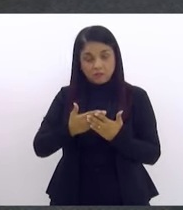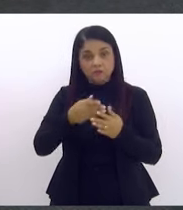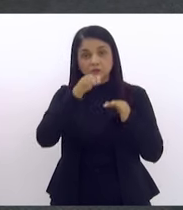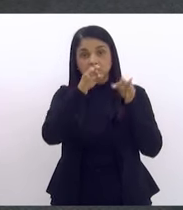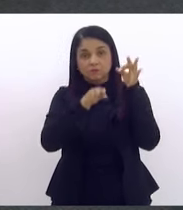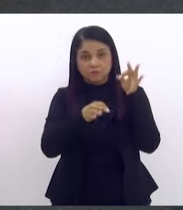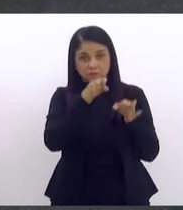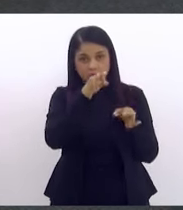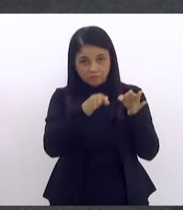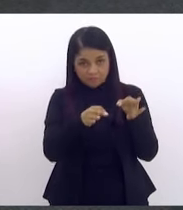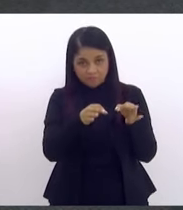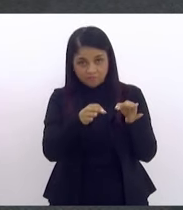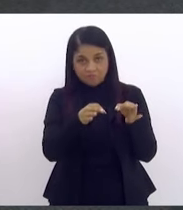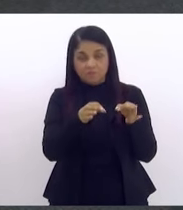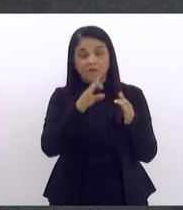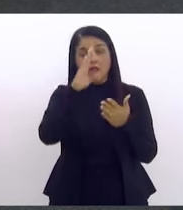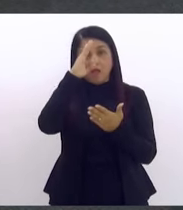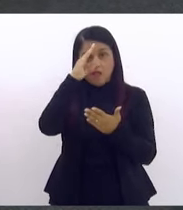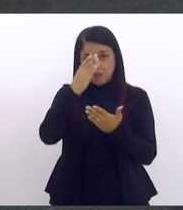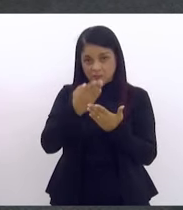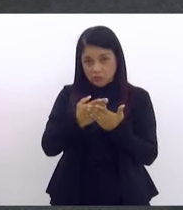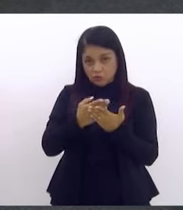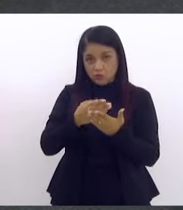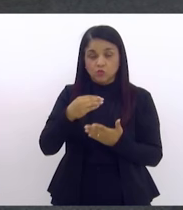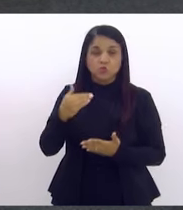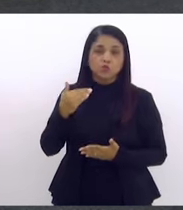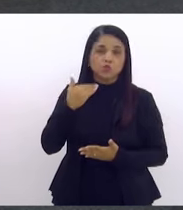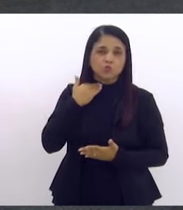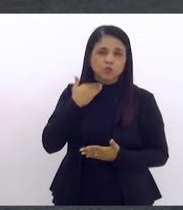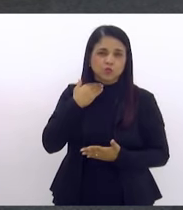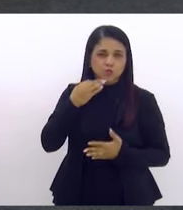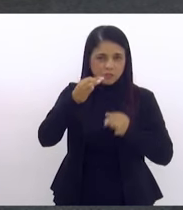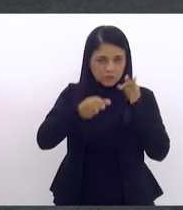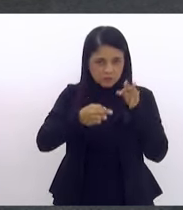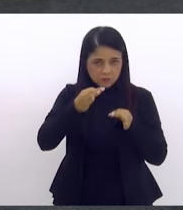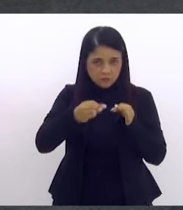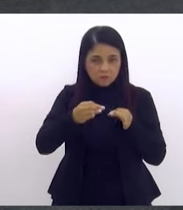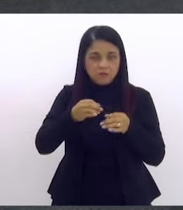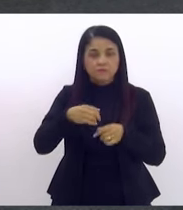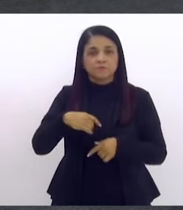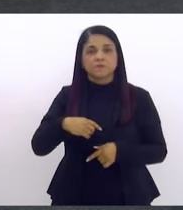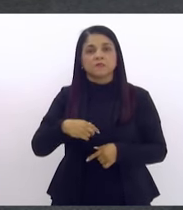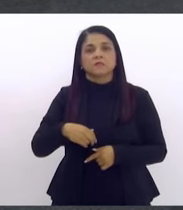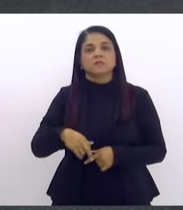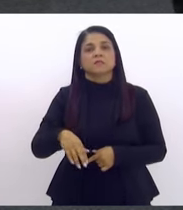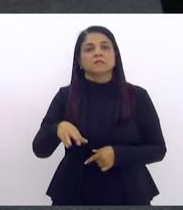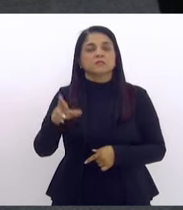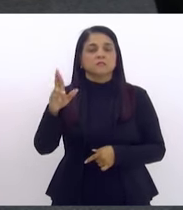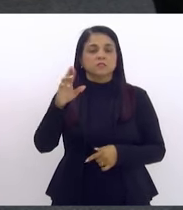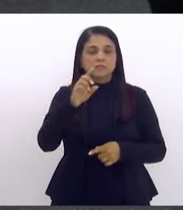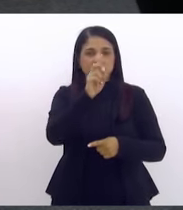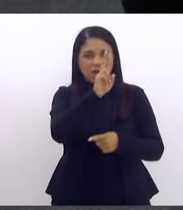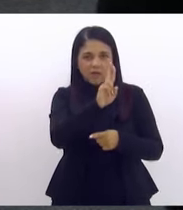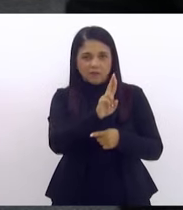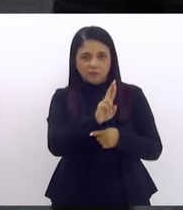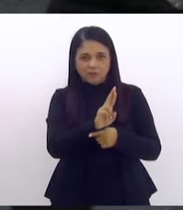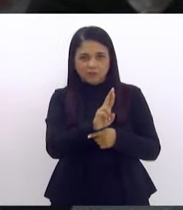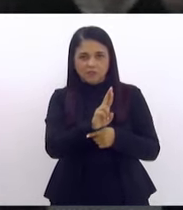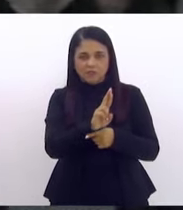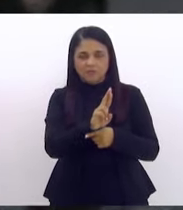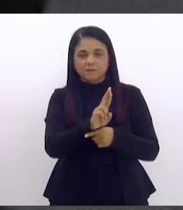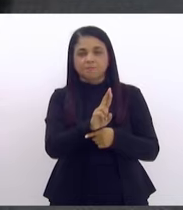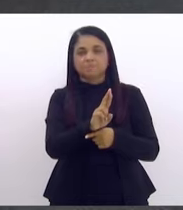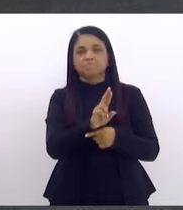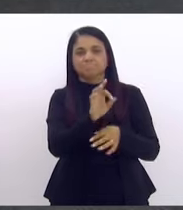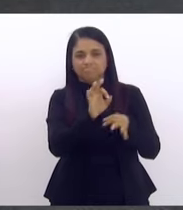justiça. Acredito que juízes e desembargadores conheçam direito constitucional e tenho